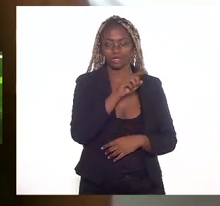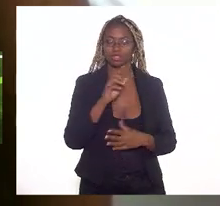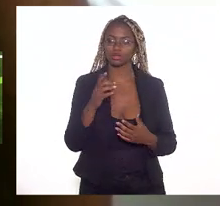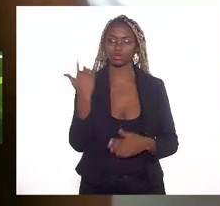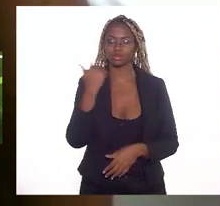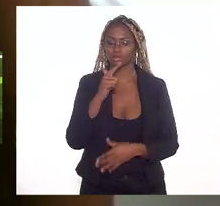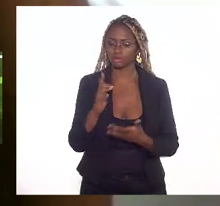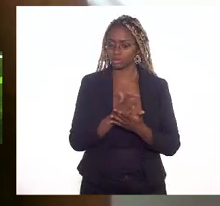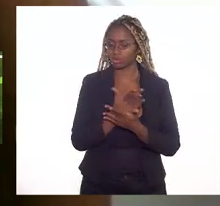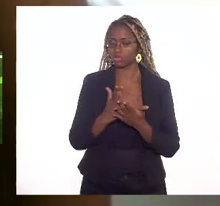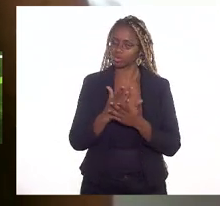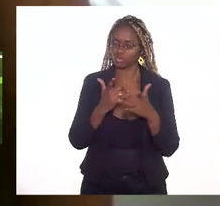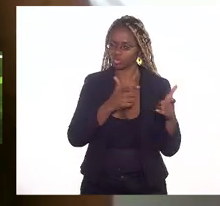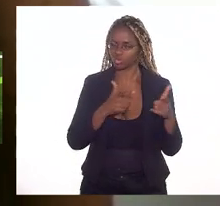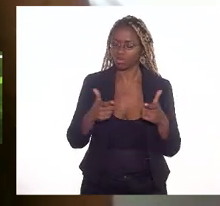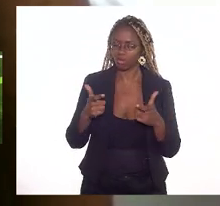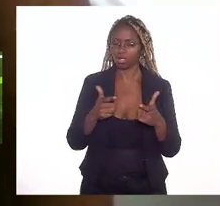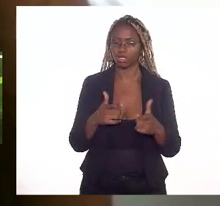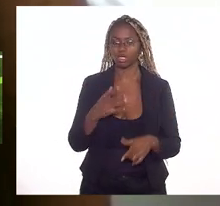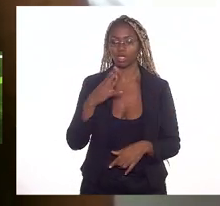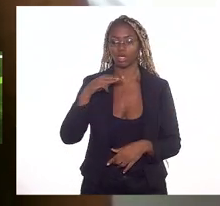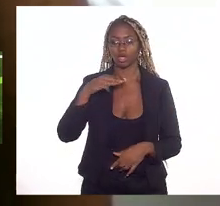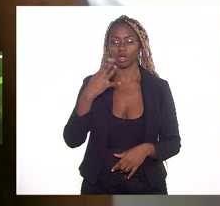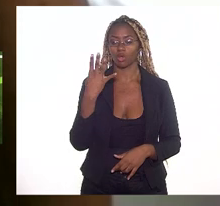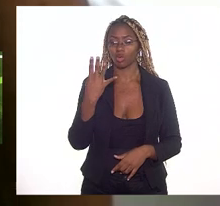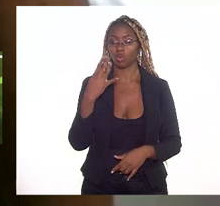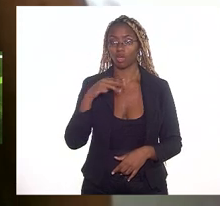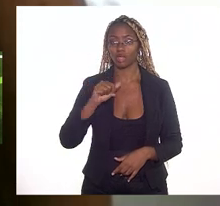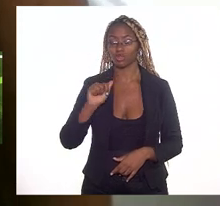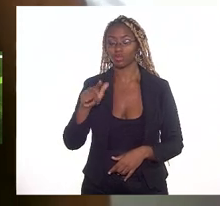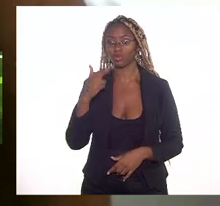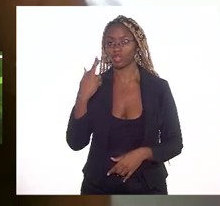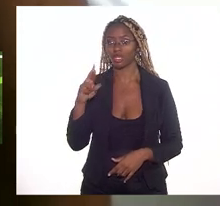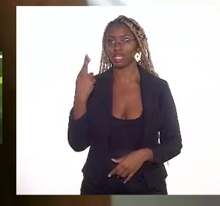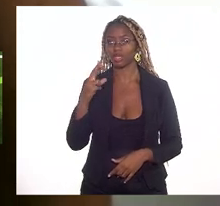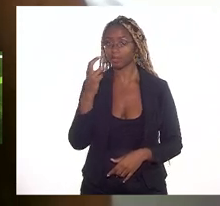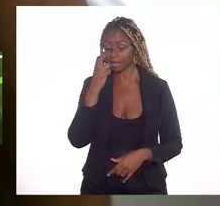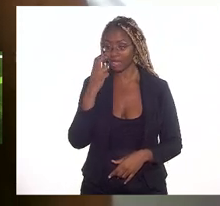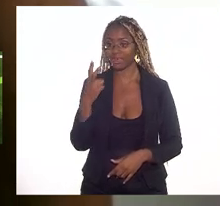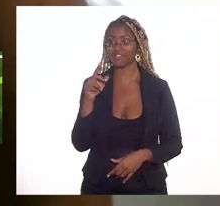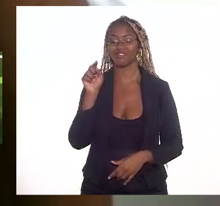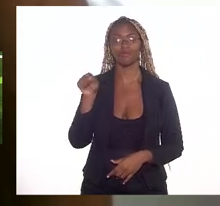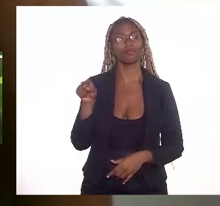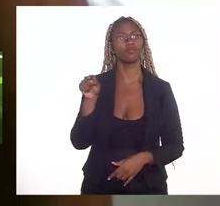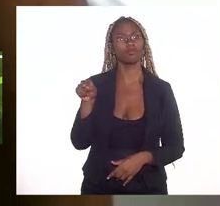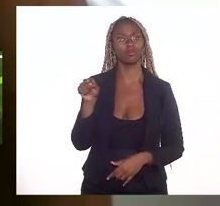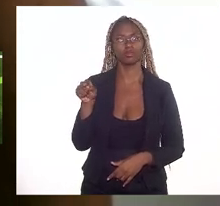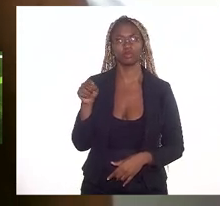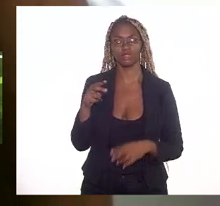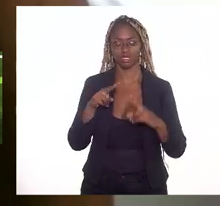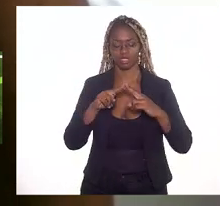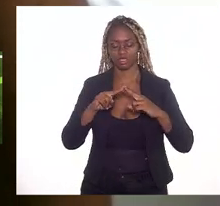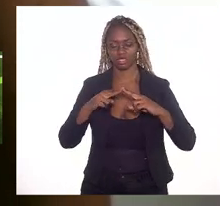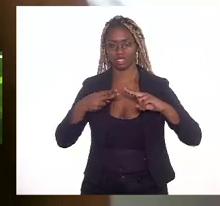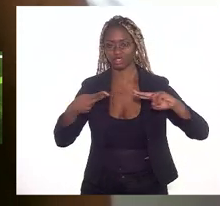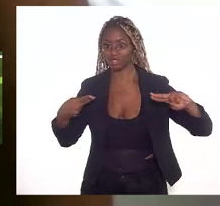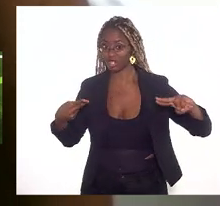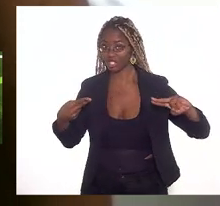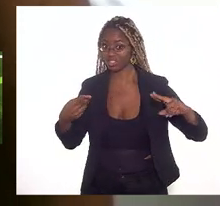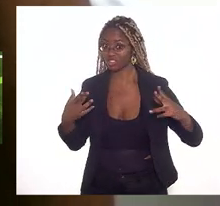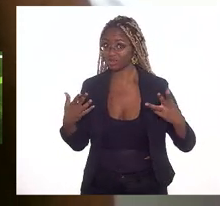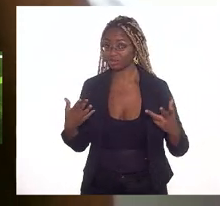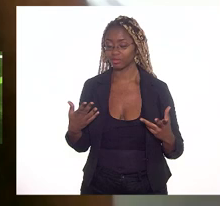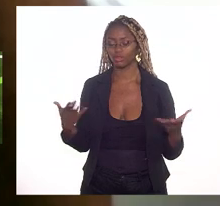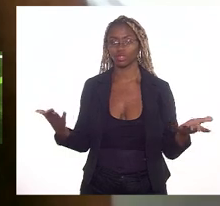algumas portas, R$4.000 um exame para ver a questão da genética. Hoje,